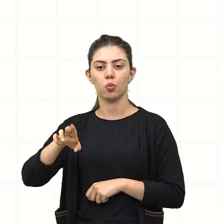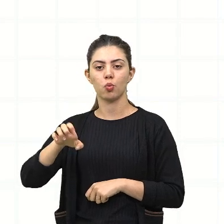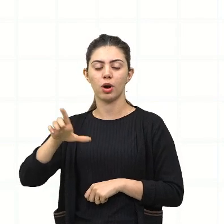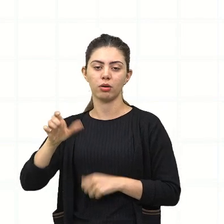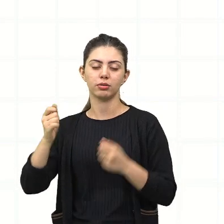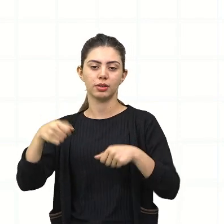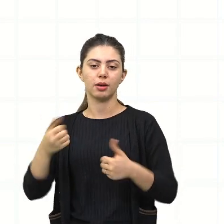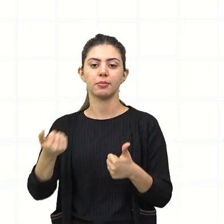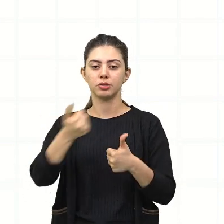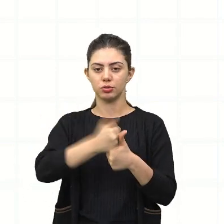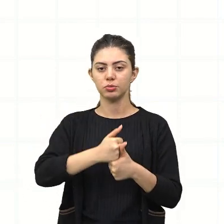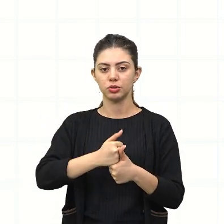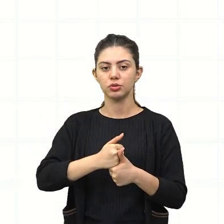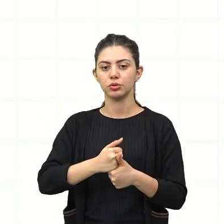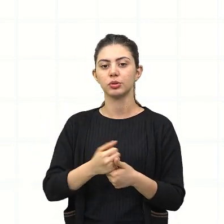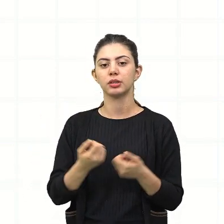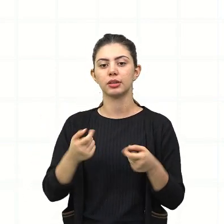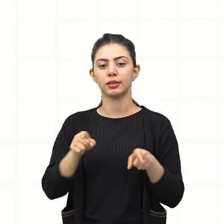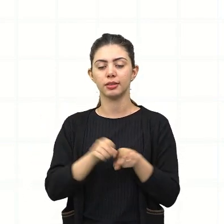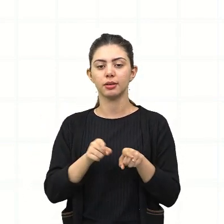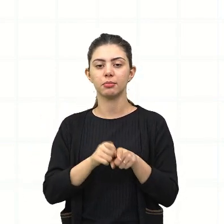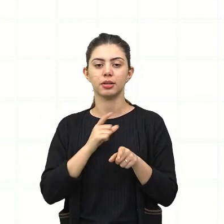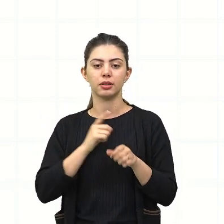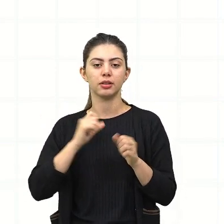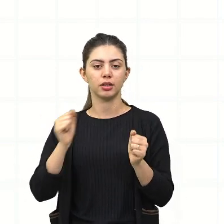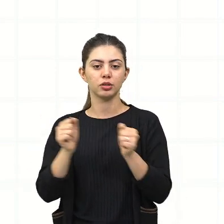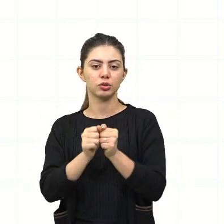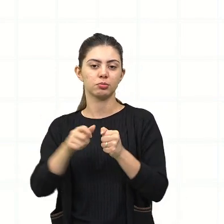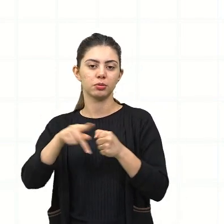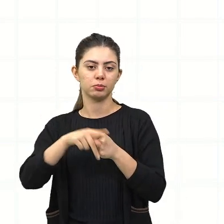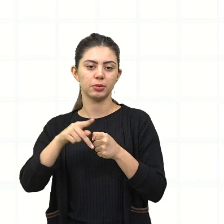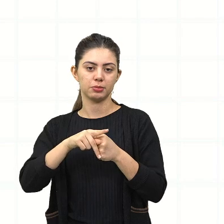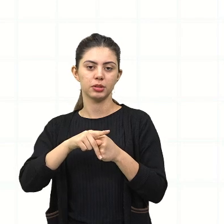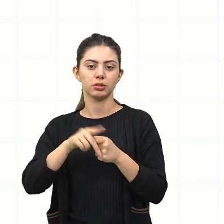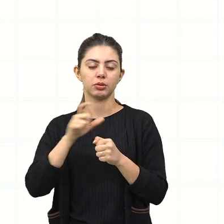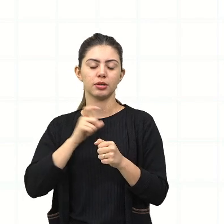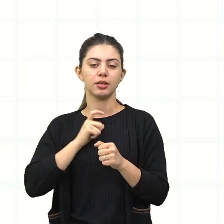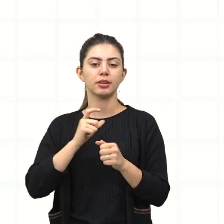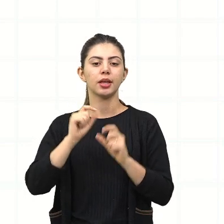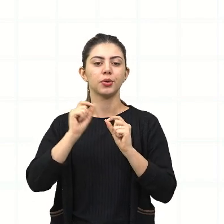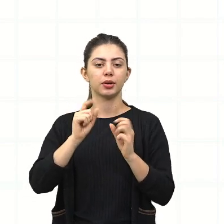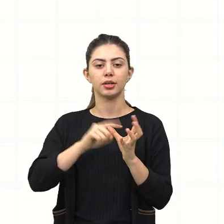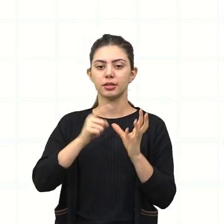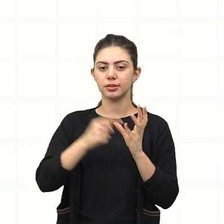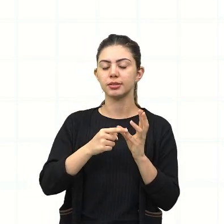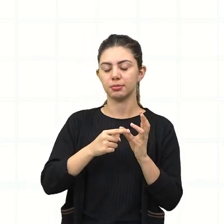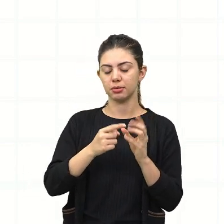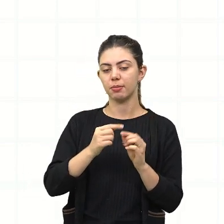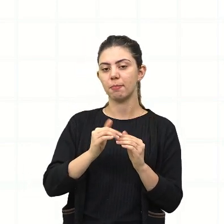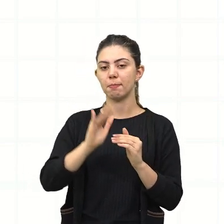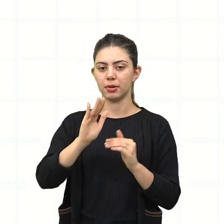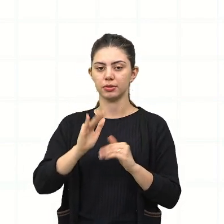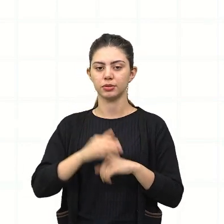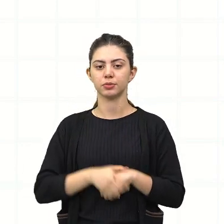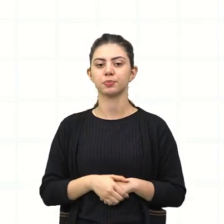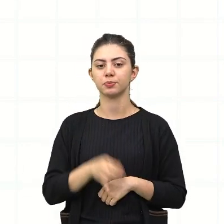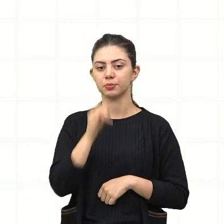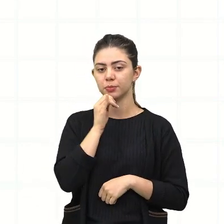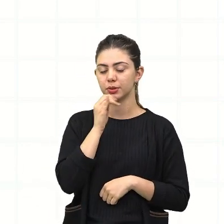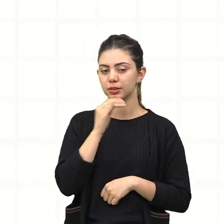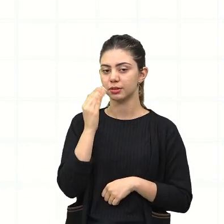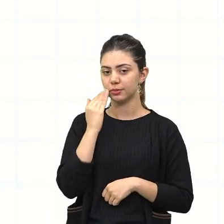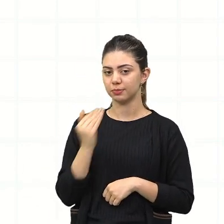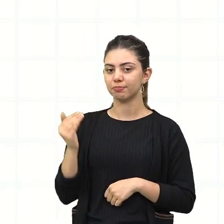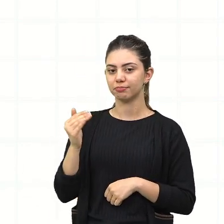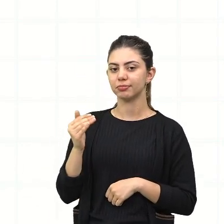usado, quando acompanhada de preposições com mais de uma sílaba. A gente já viu esse primeiro exemplo, nós temos aqui o que,